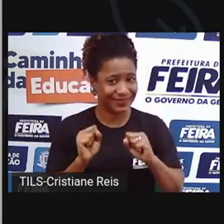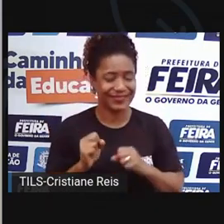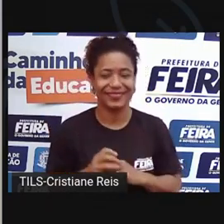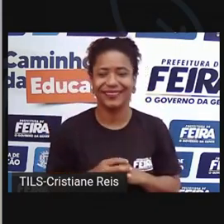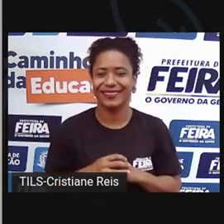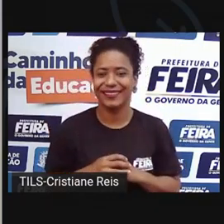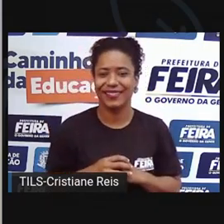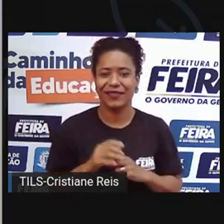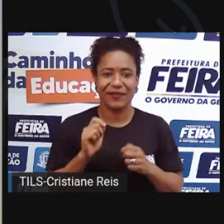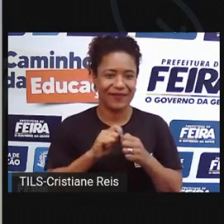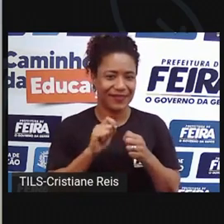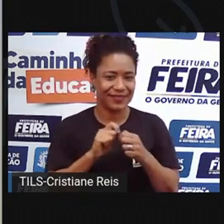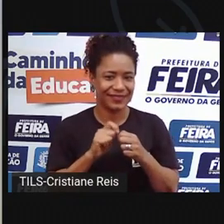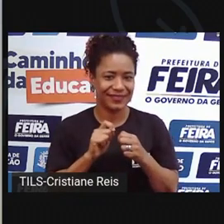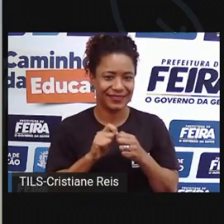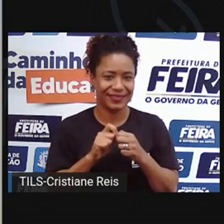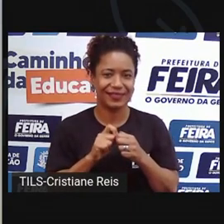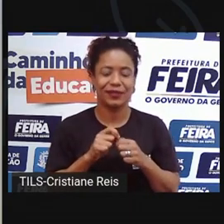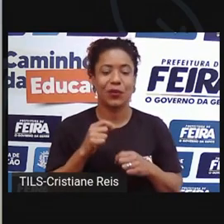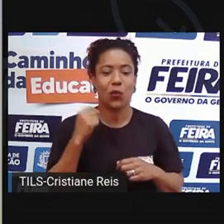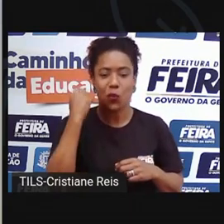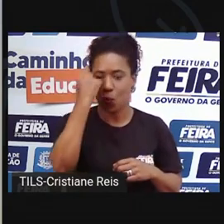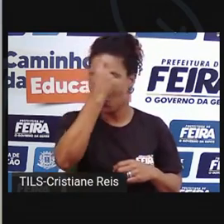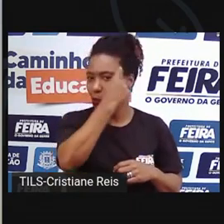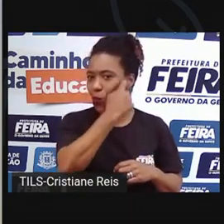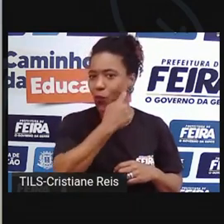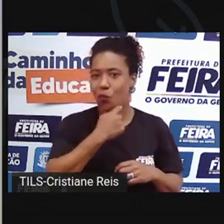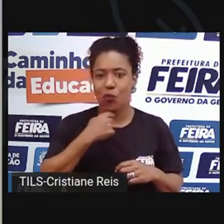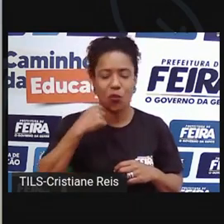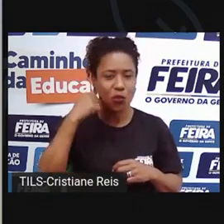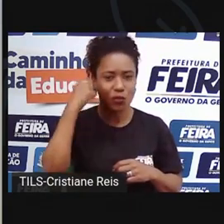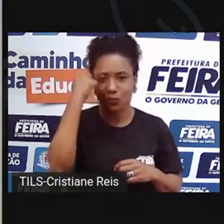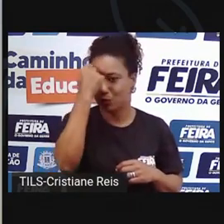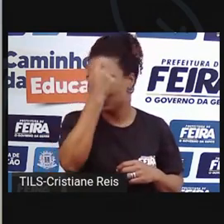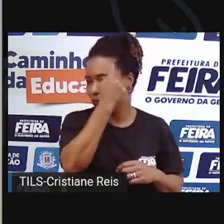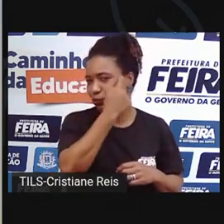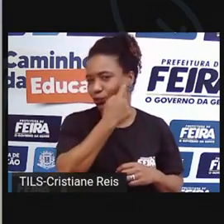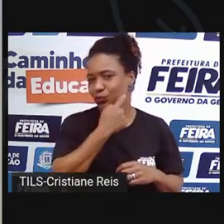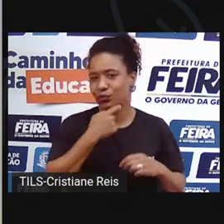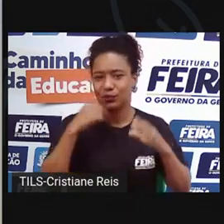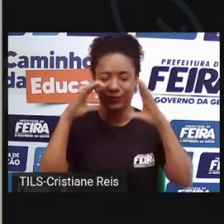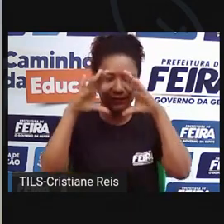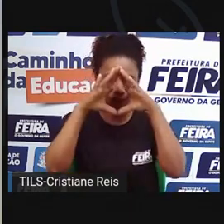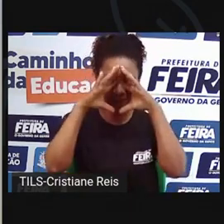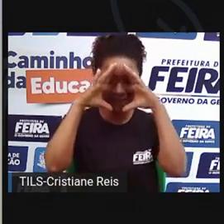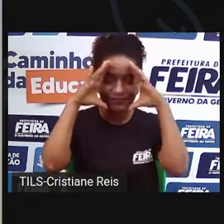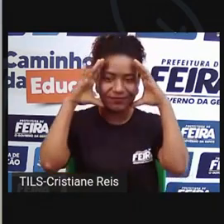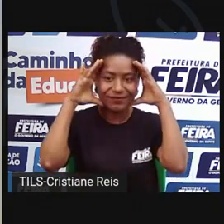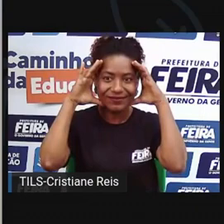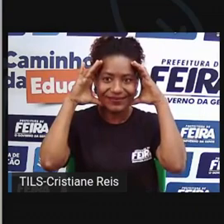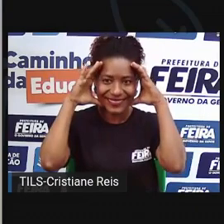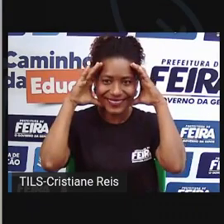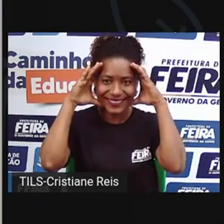Vou fazer aqui, ó, formato do meu rosto. Tcharam!